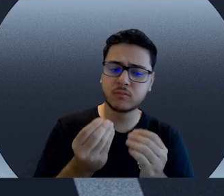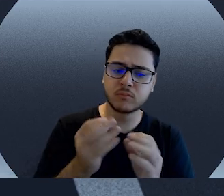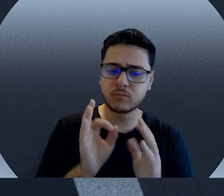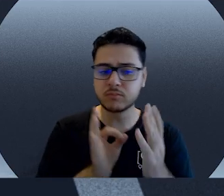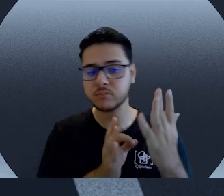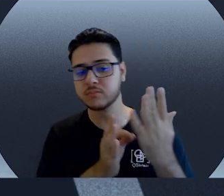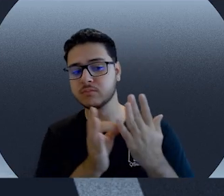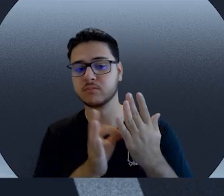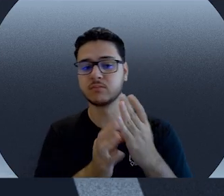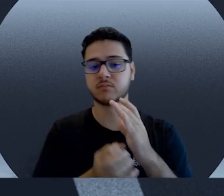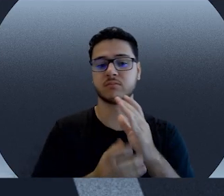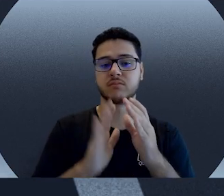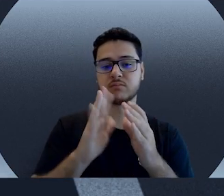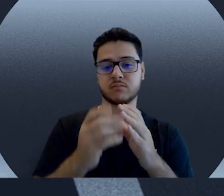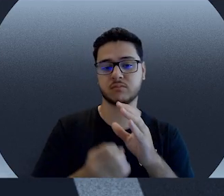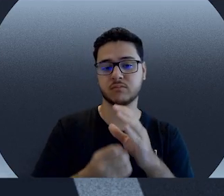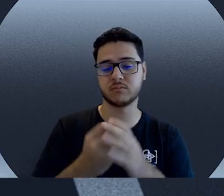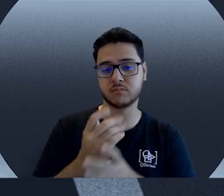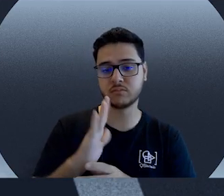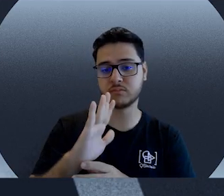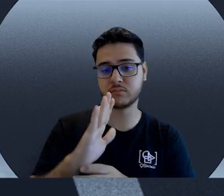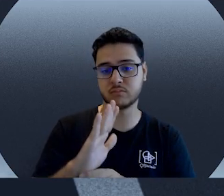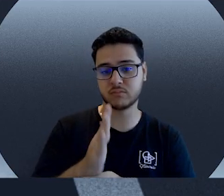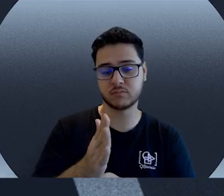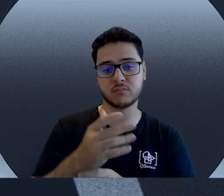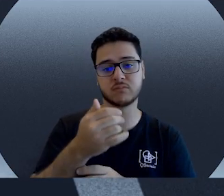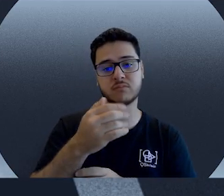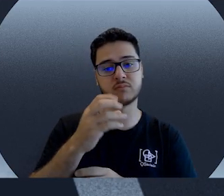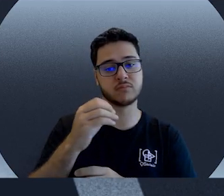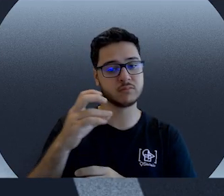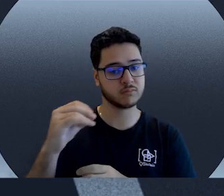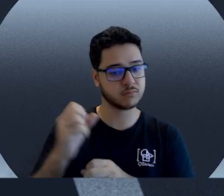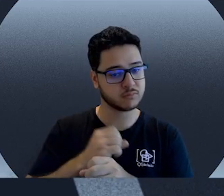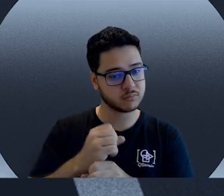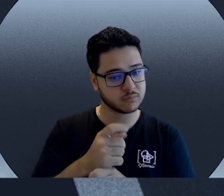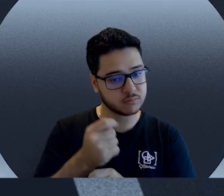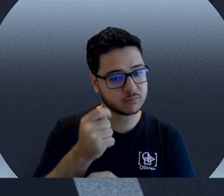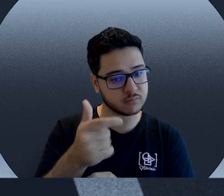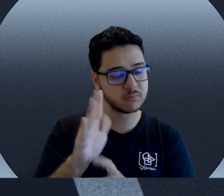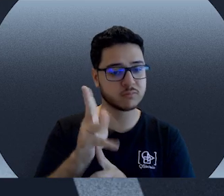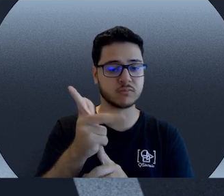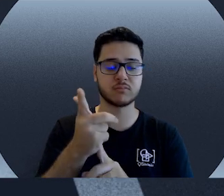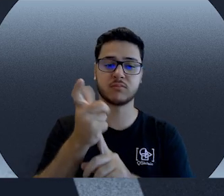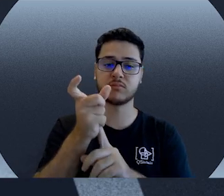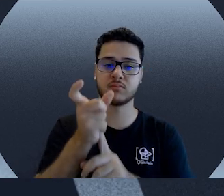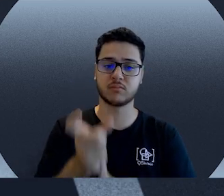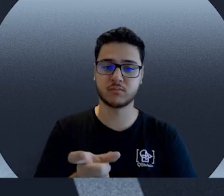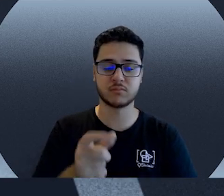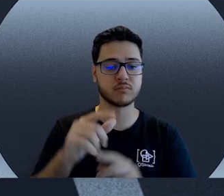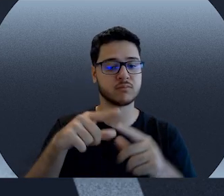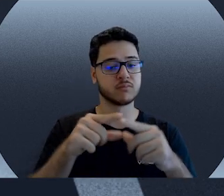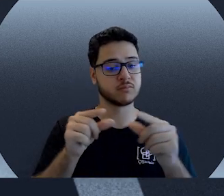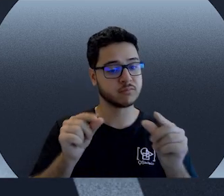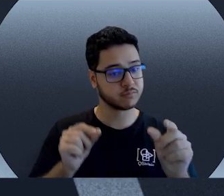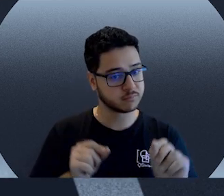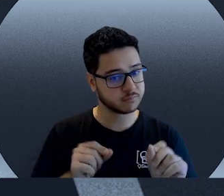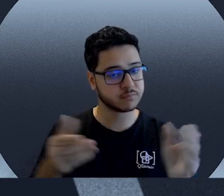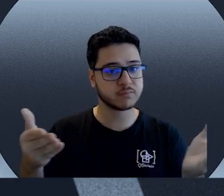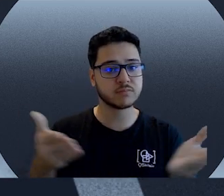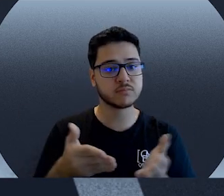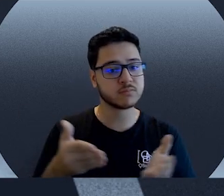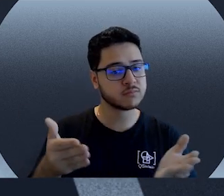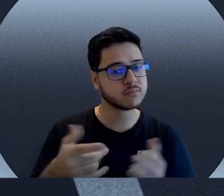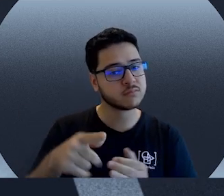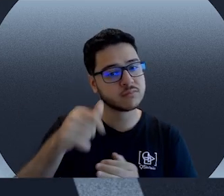há quase 100 anos, já é uma artista mais velha. É uma artista japonesa. Hoje ela